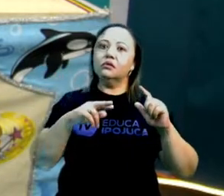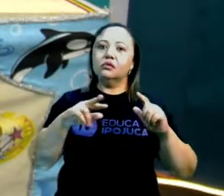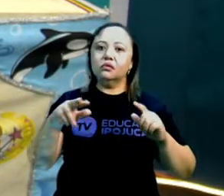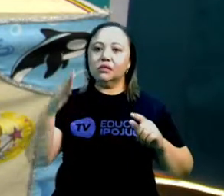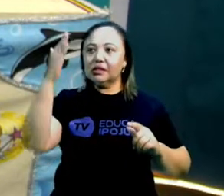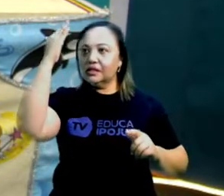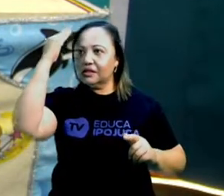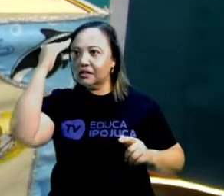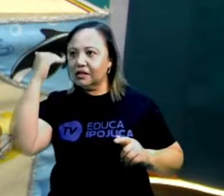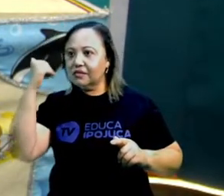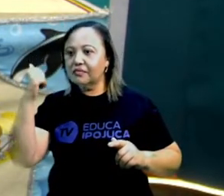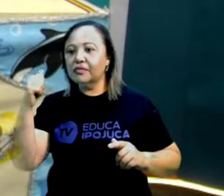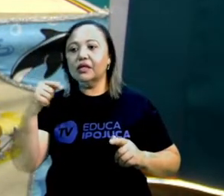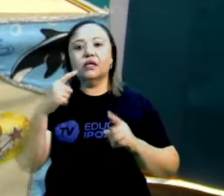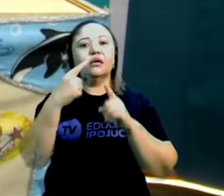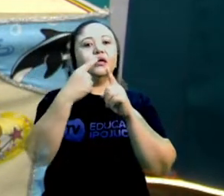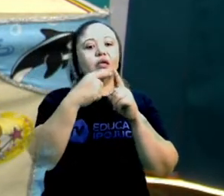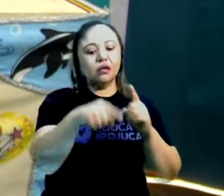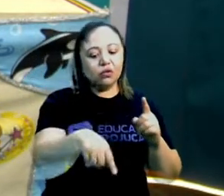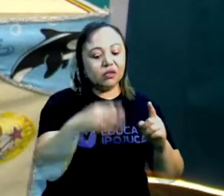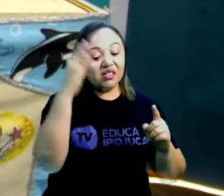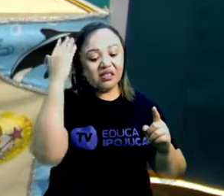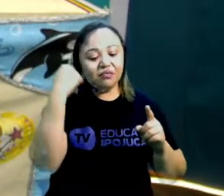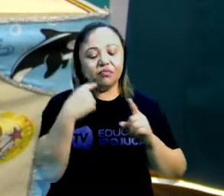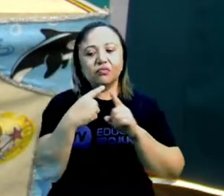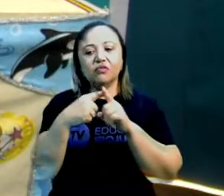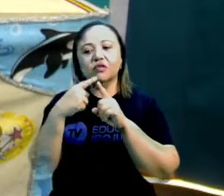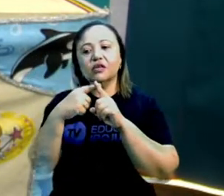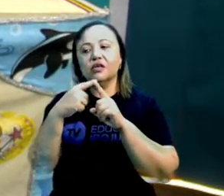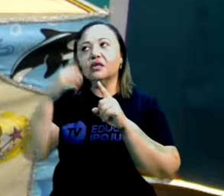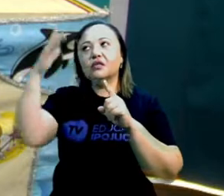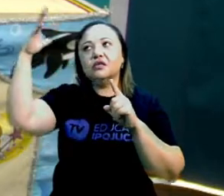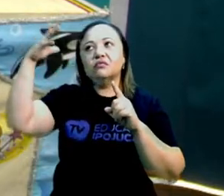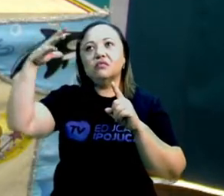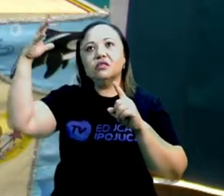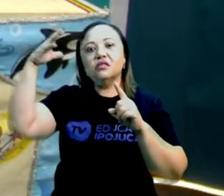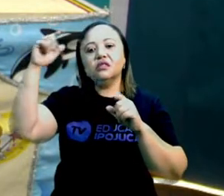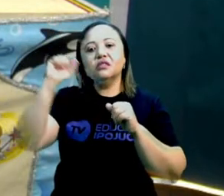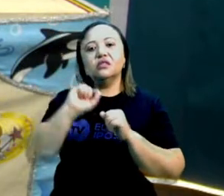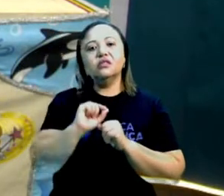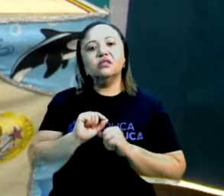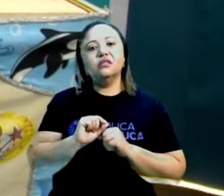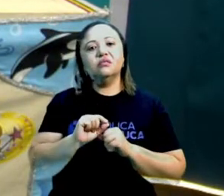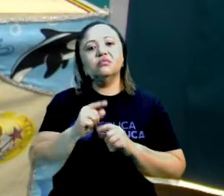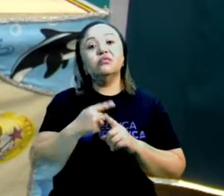Você sabe dizer por que está vindo essa tão grande tempestade sobre nós?